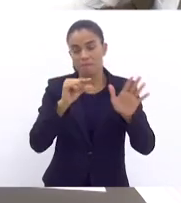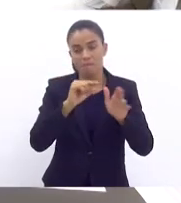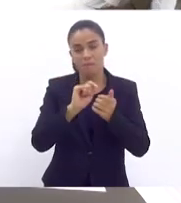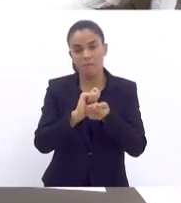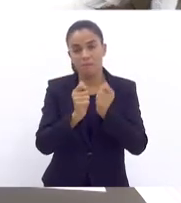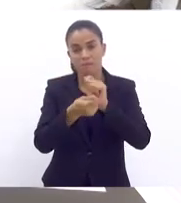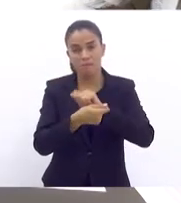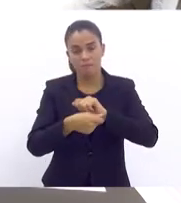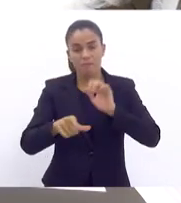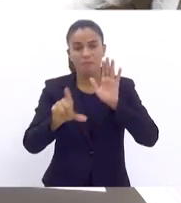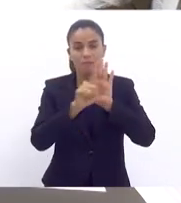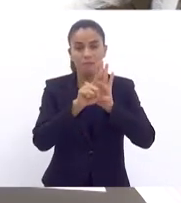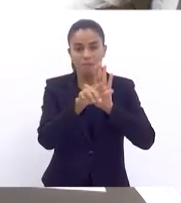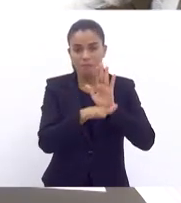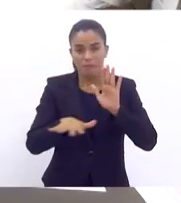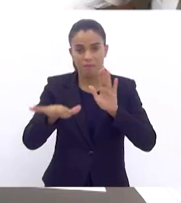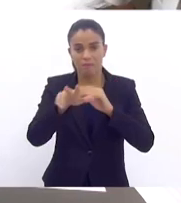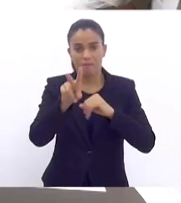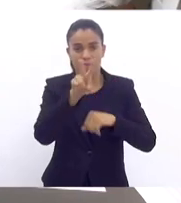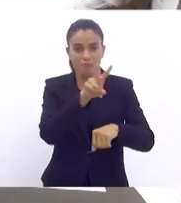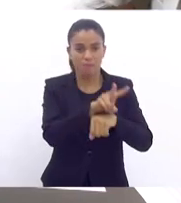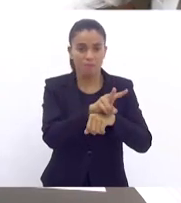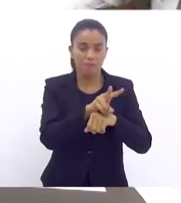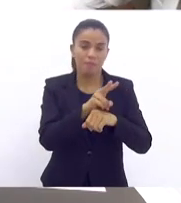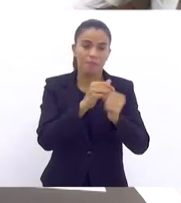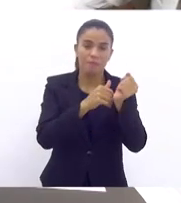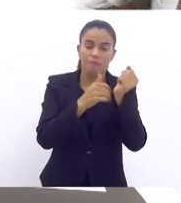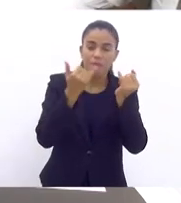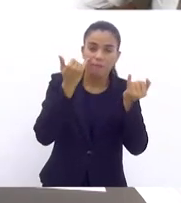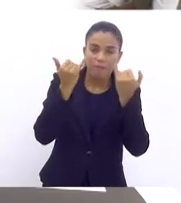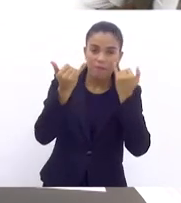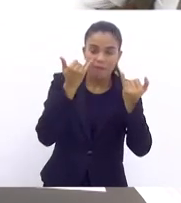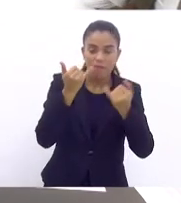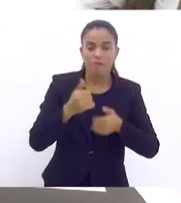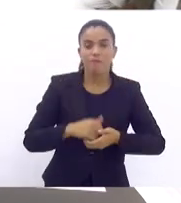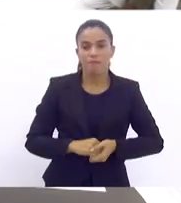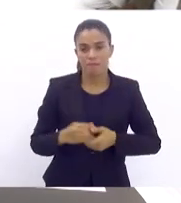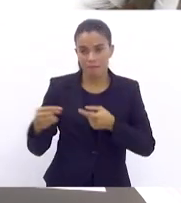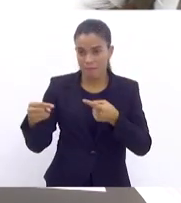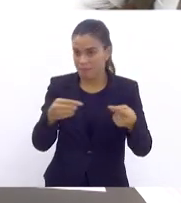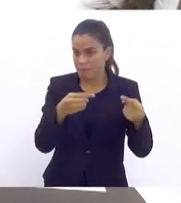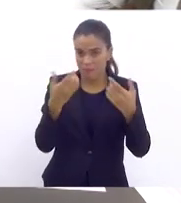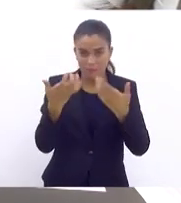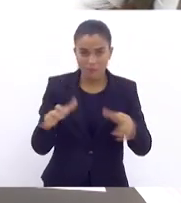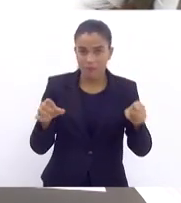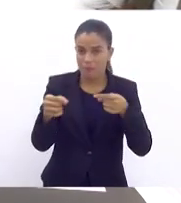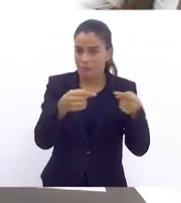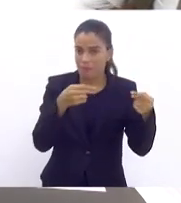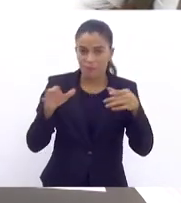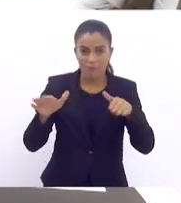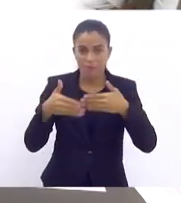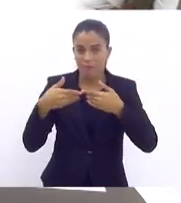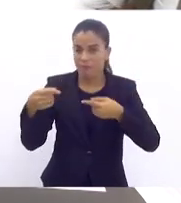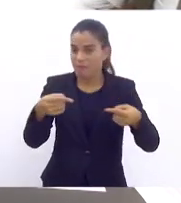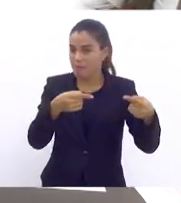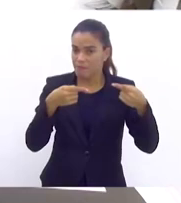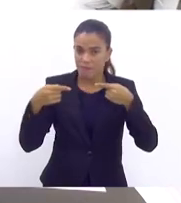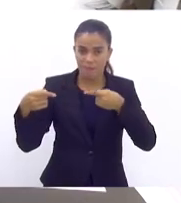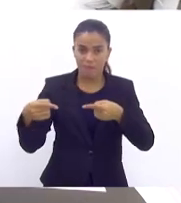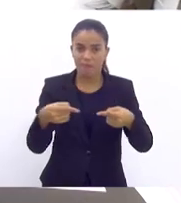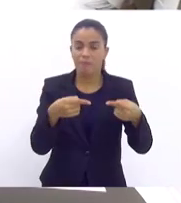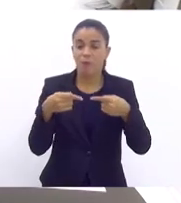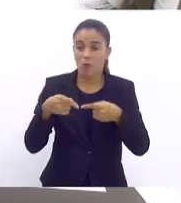o projeto a lei geral de proteção de dados então em discussão não havendo Quem Queira discutir encerrado a discussão